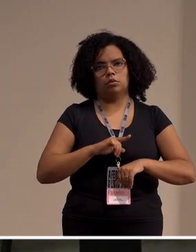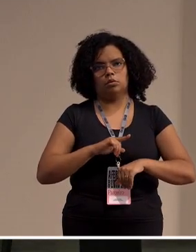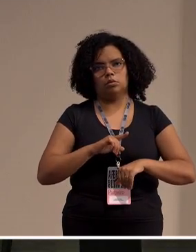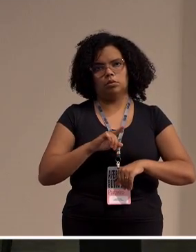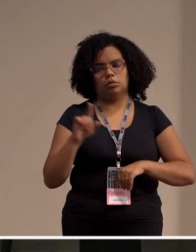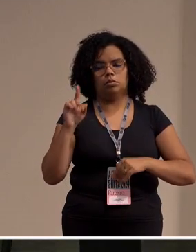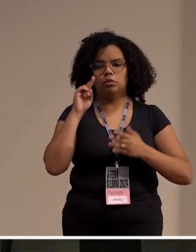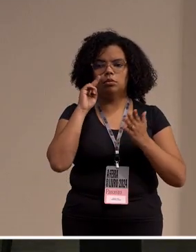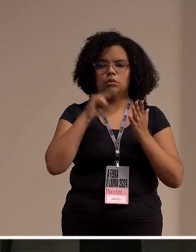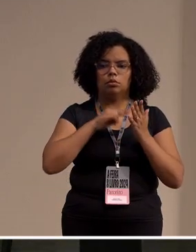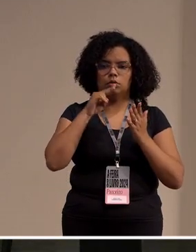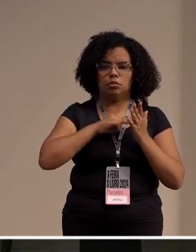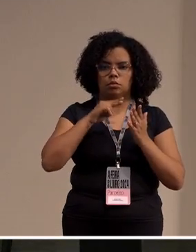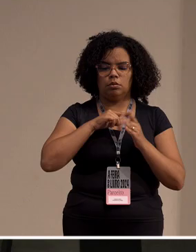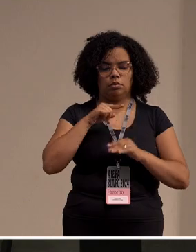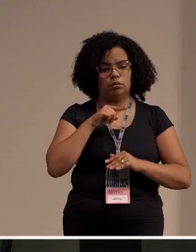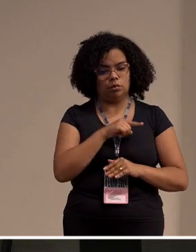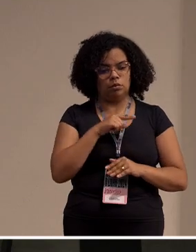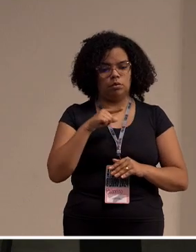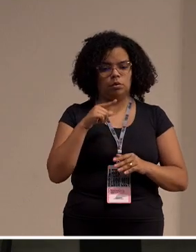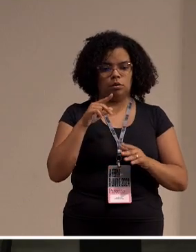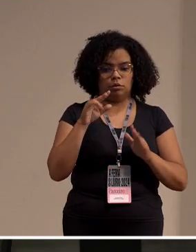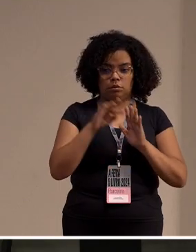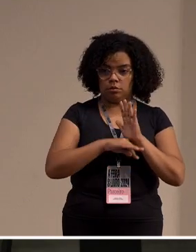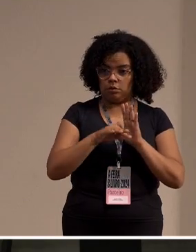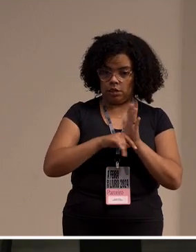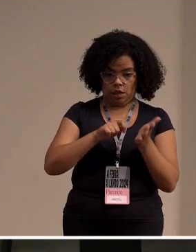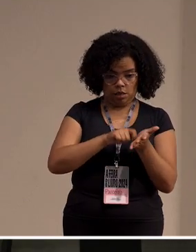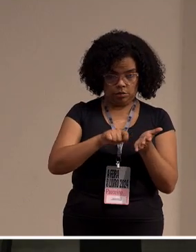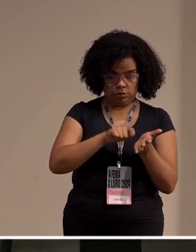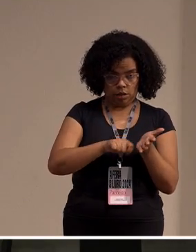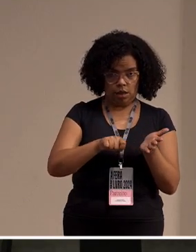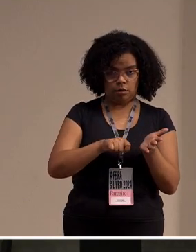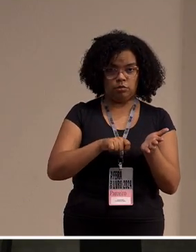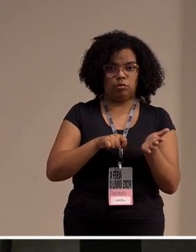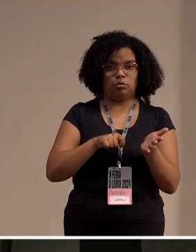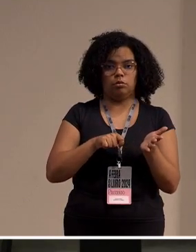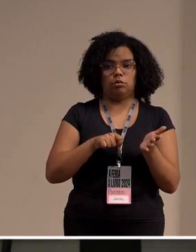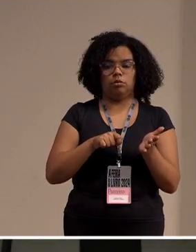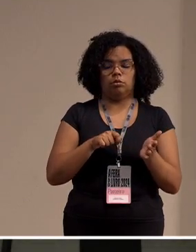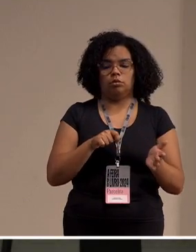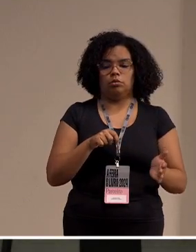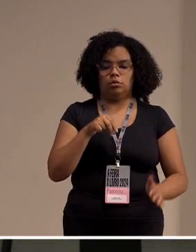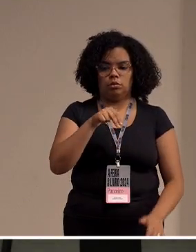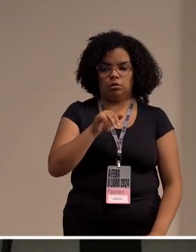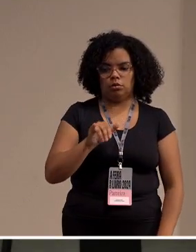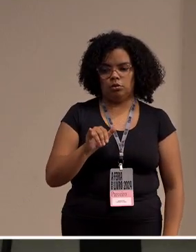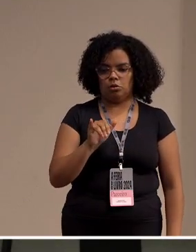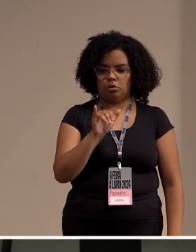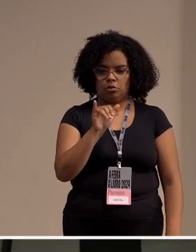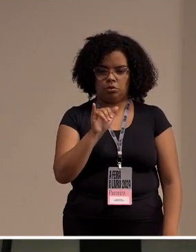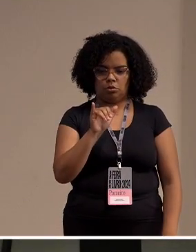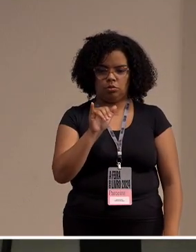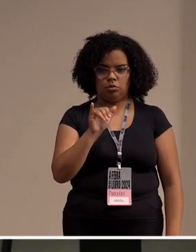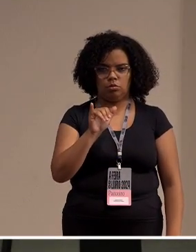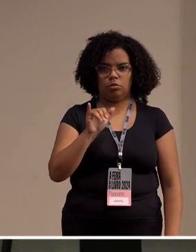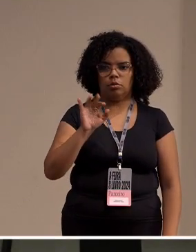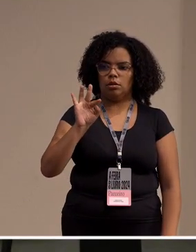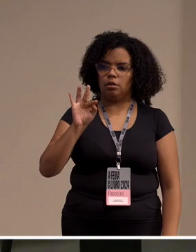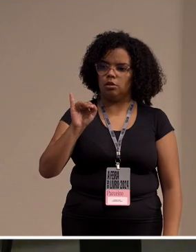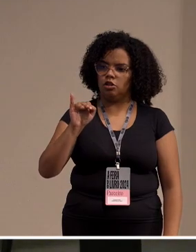lendo sobre você, eu vi vários textos seus assinados por, né, no New York Times. Qual é a